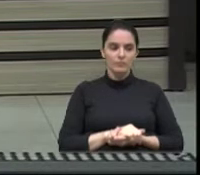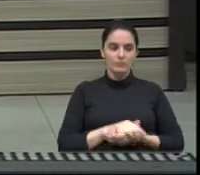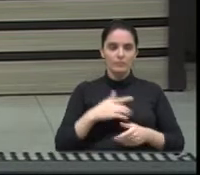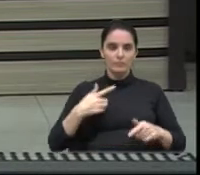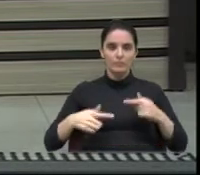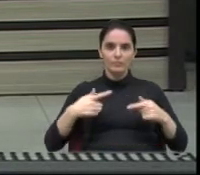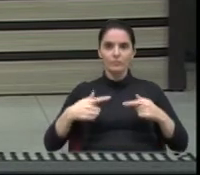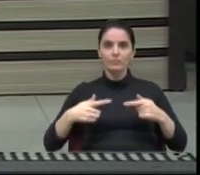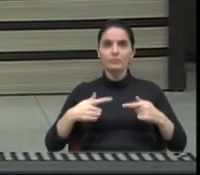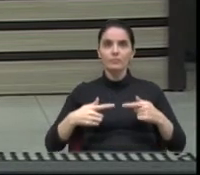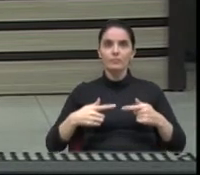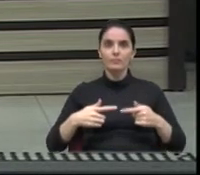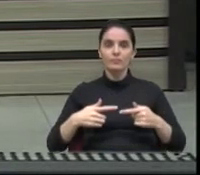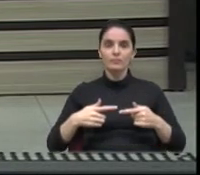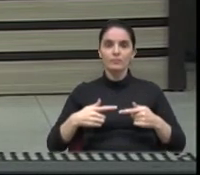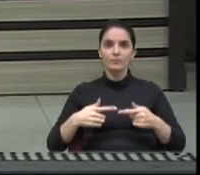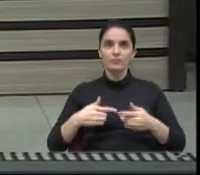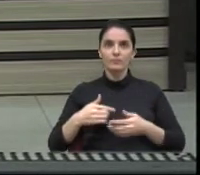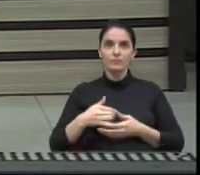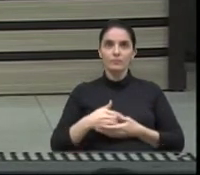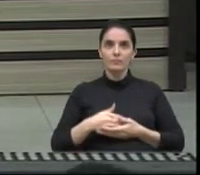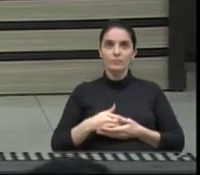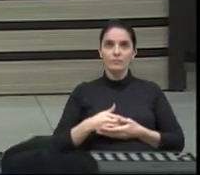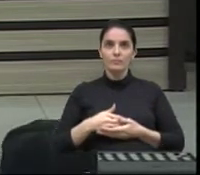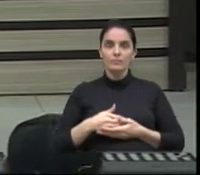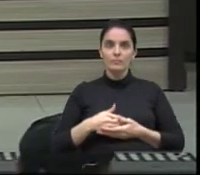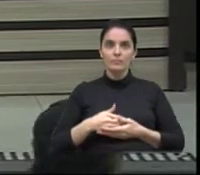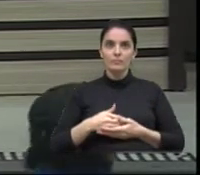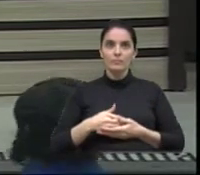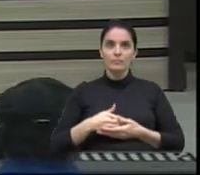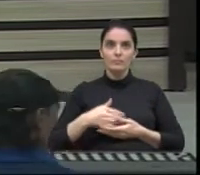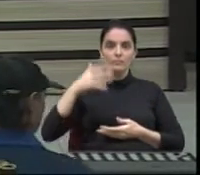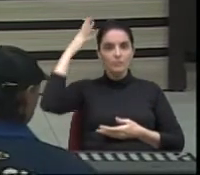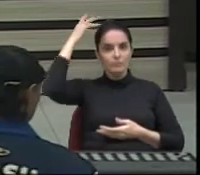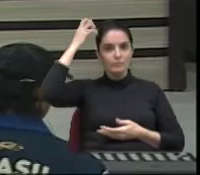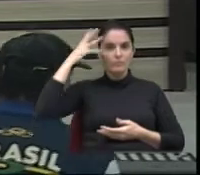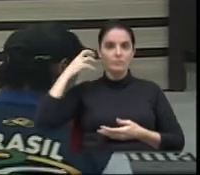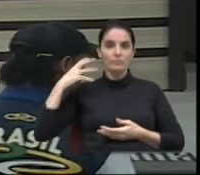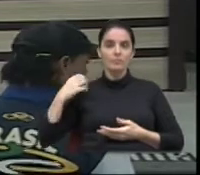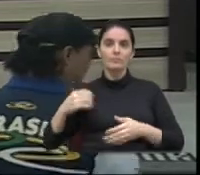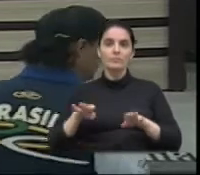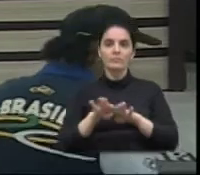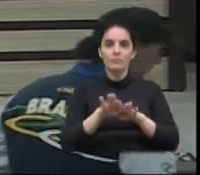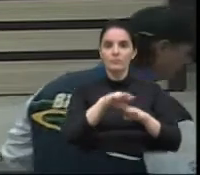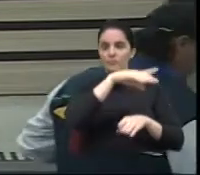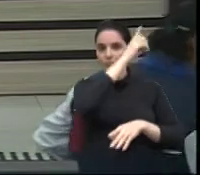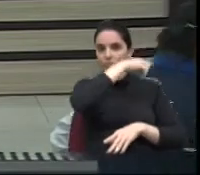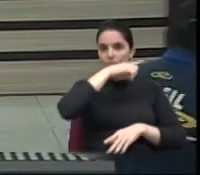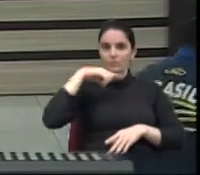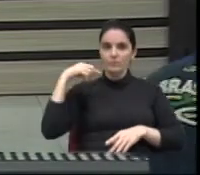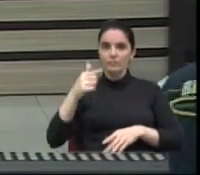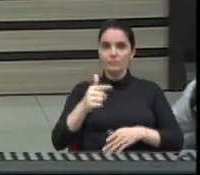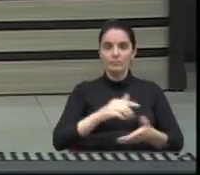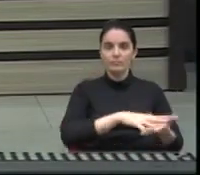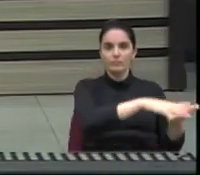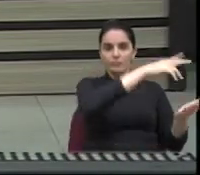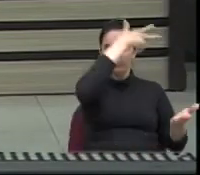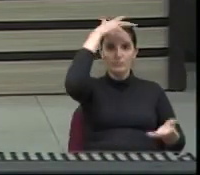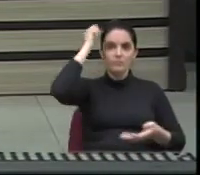Em discussão, requerimento da vereadora Lucinês e Mayra Costa. Não havendo ao